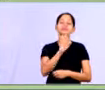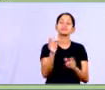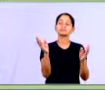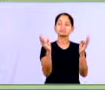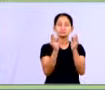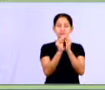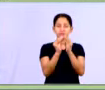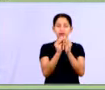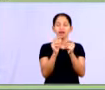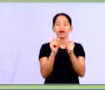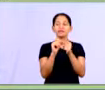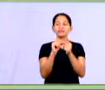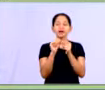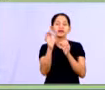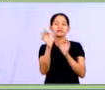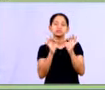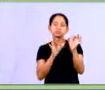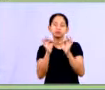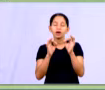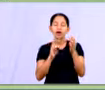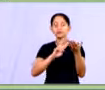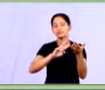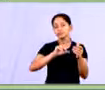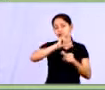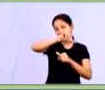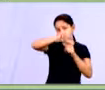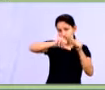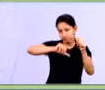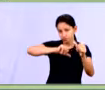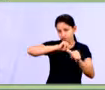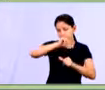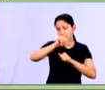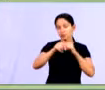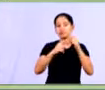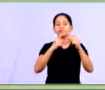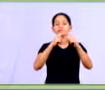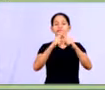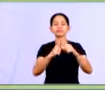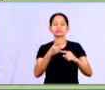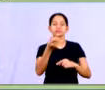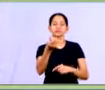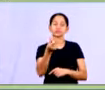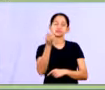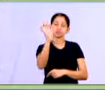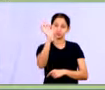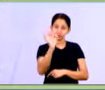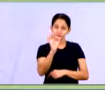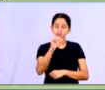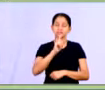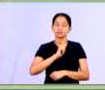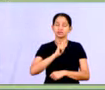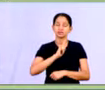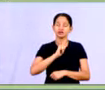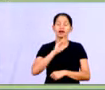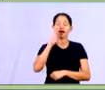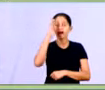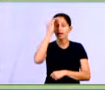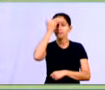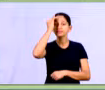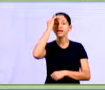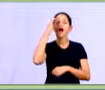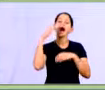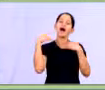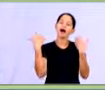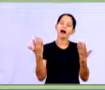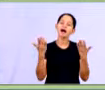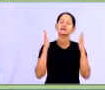0,55, que a gente precisa transformar a taxa, vezes 6%, que é a taxa do período. Então a gente entende assim, ó, 6,